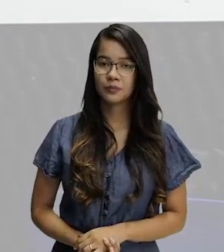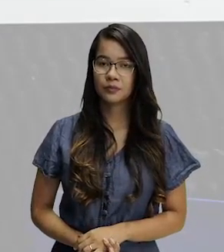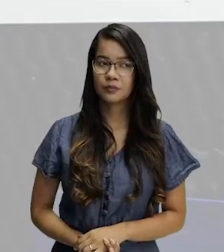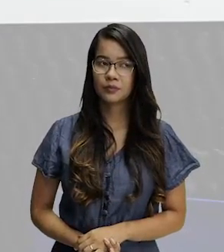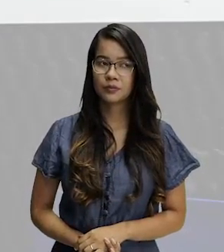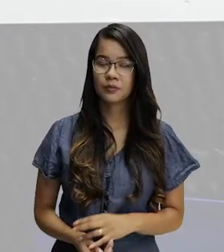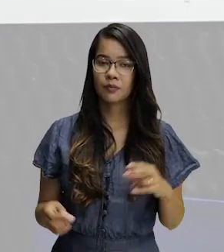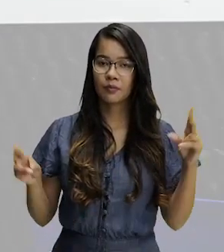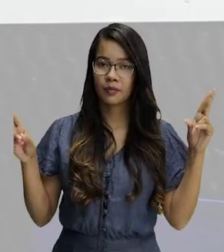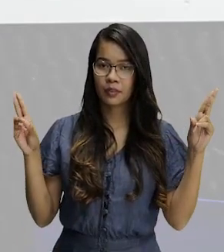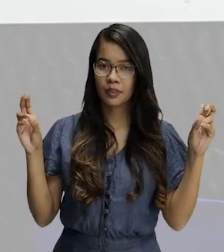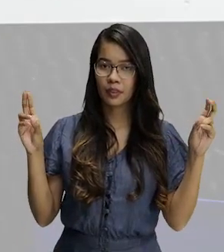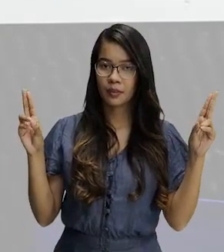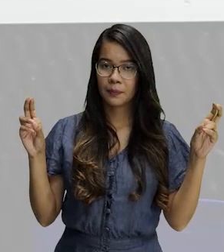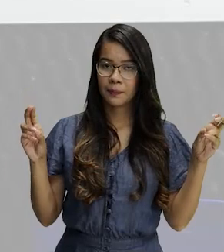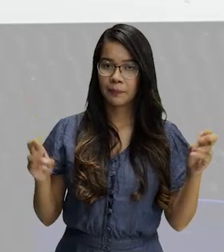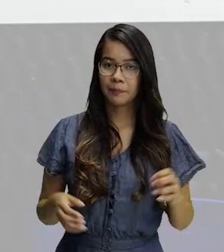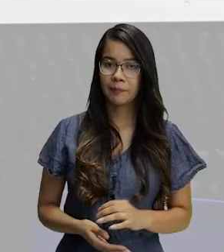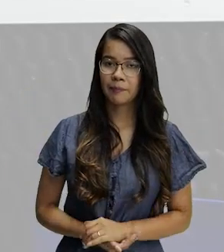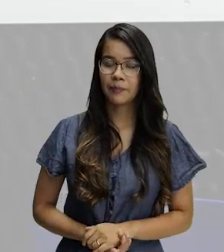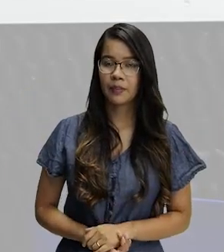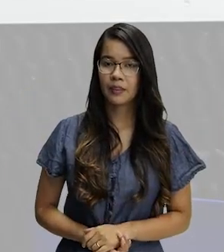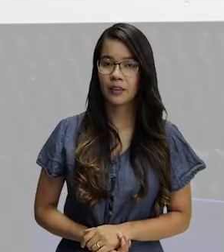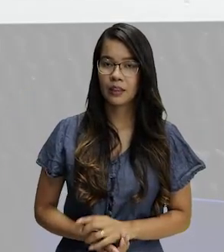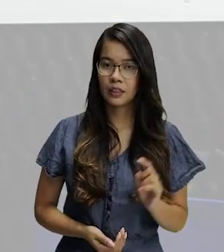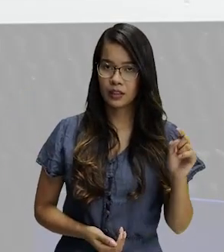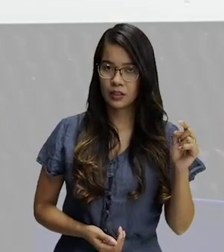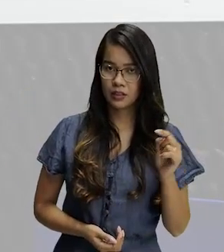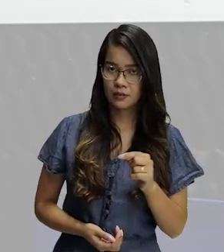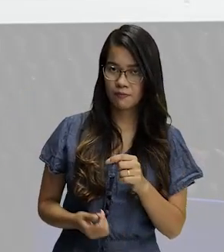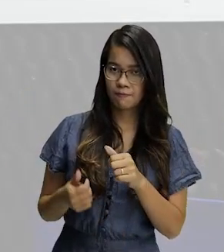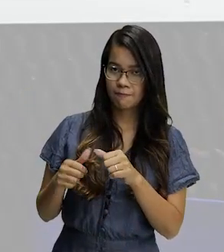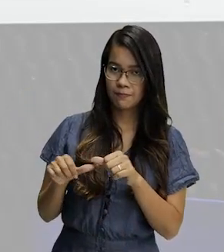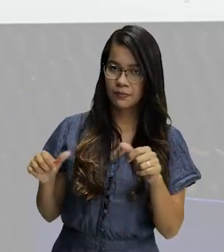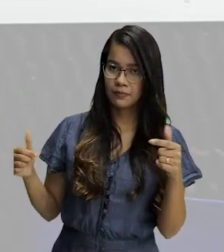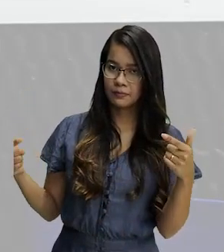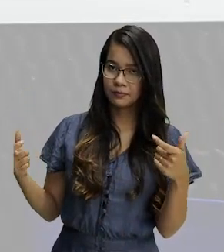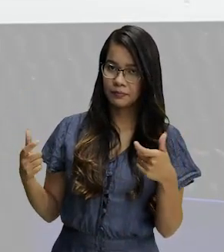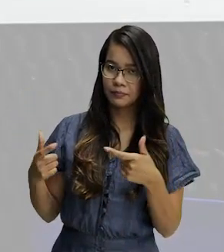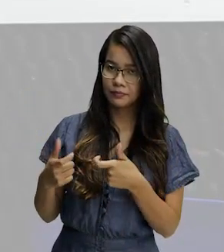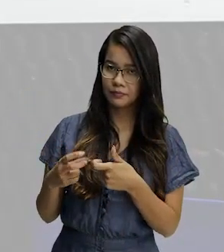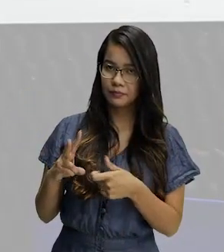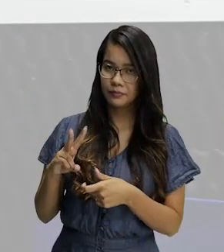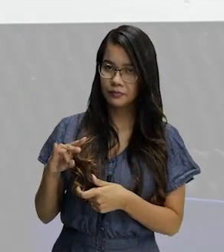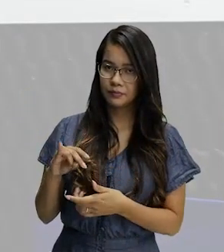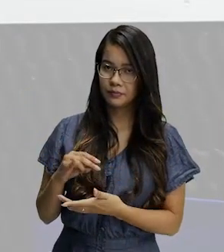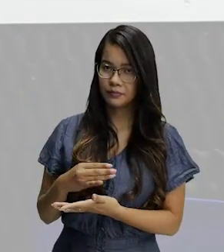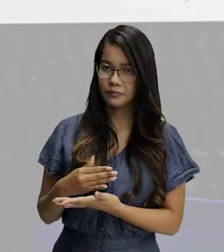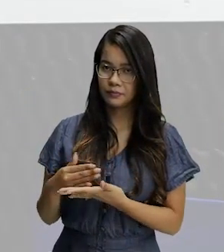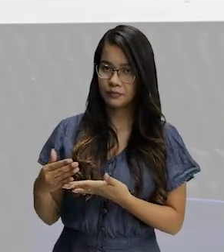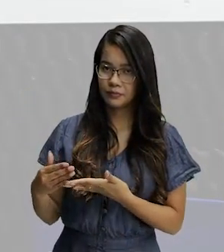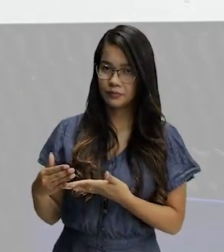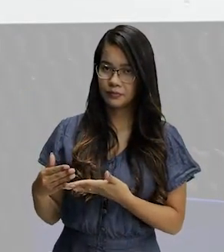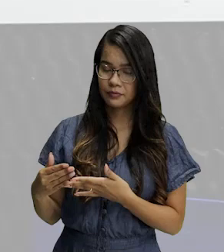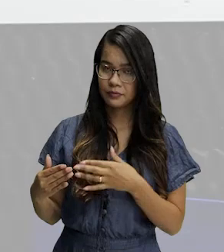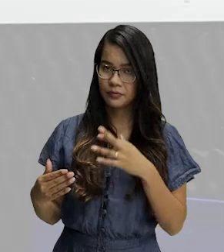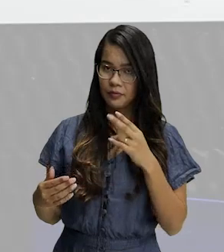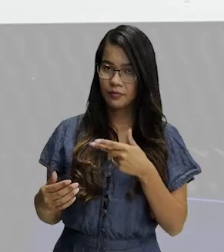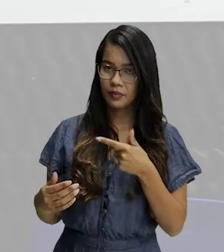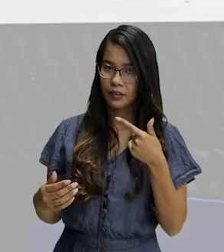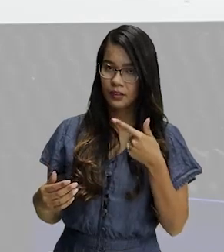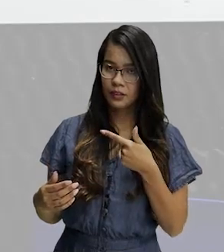usado a seguinte expressão: esta guerra que está por começar, ele se referia à Segunda Guerra